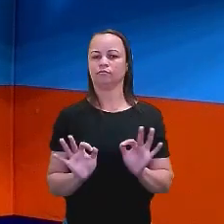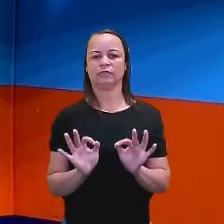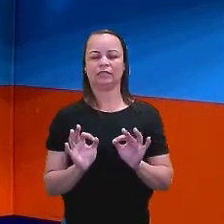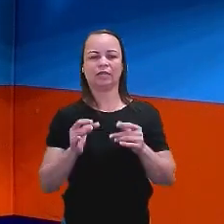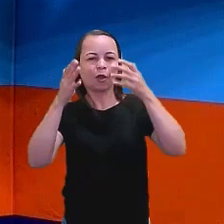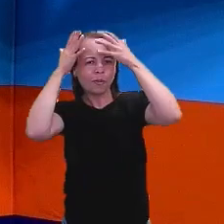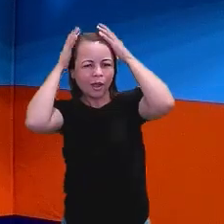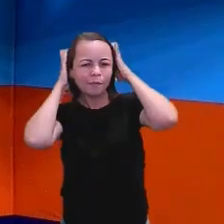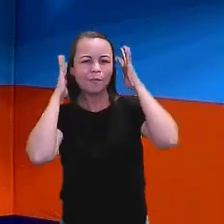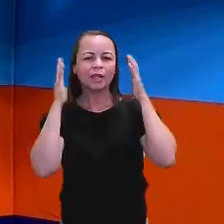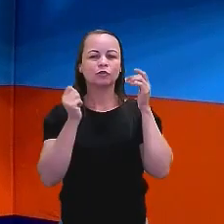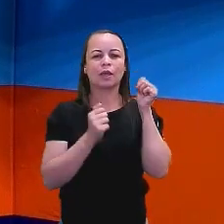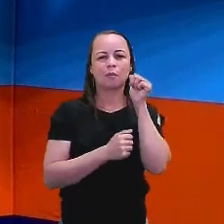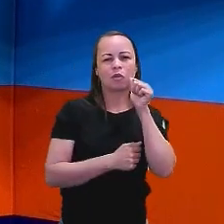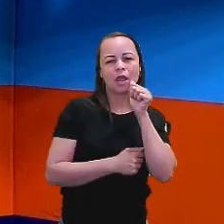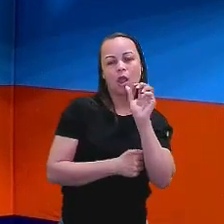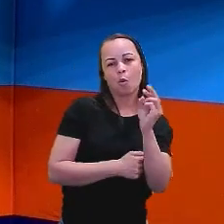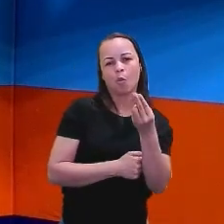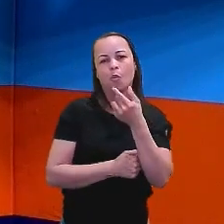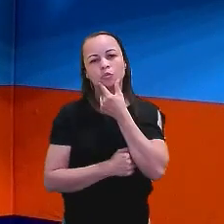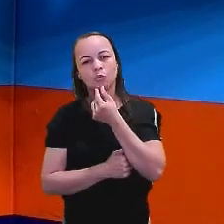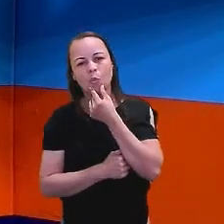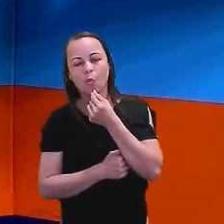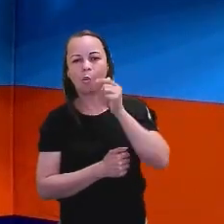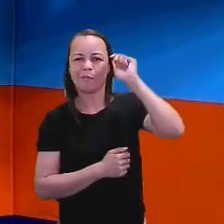mulher ou do homem negro como algo